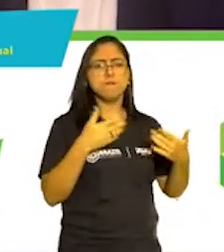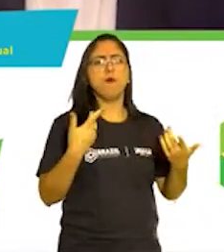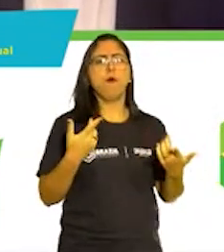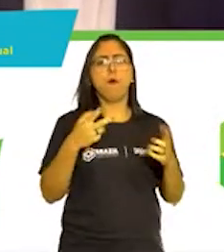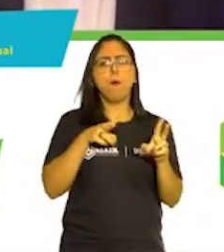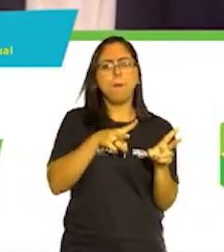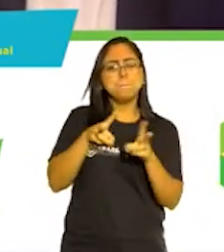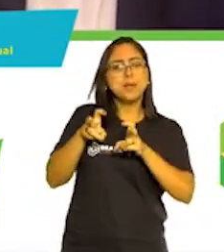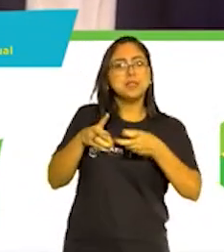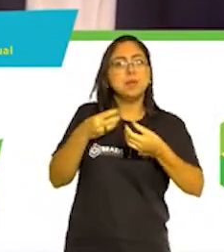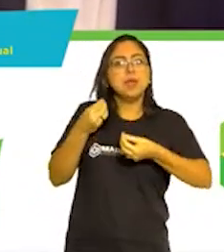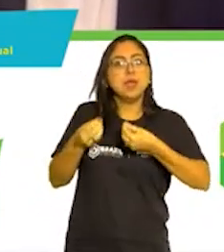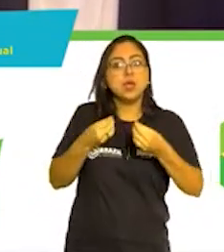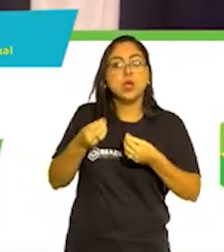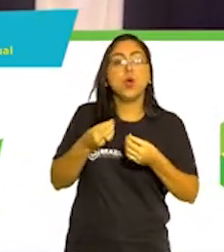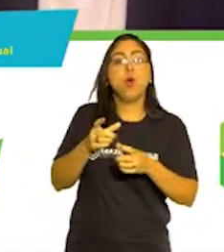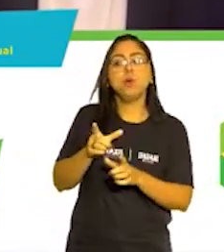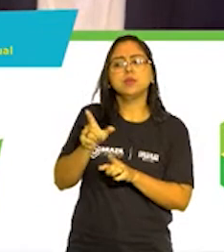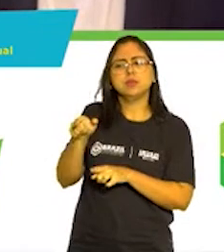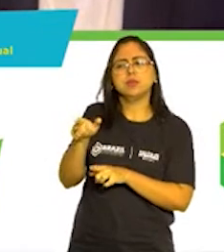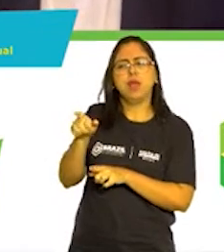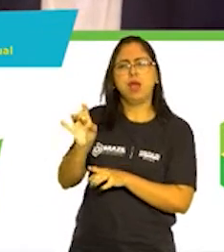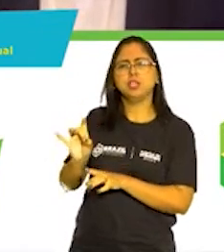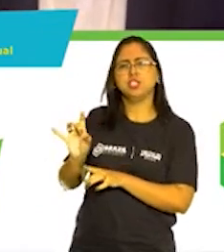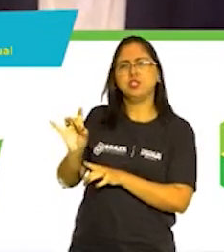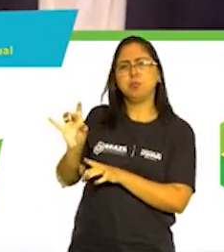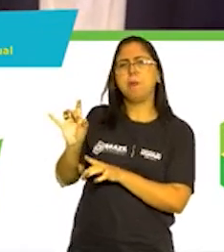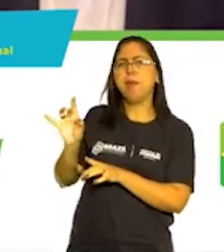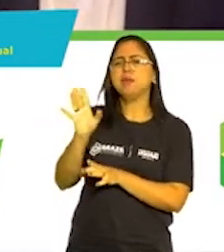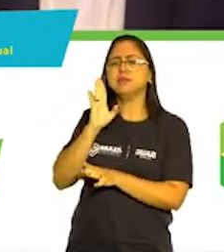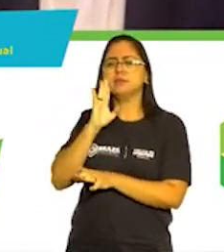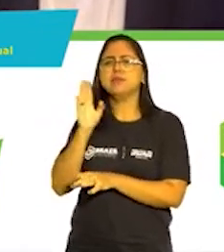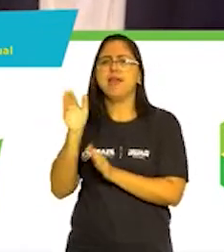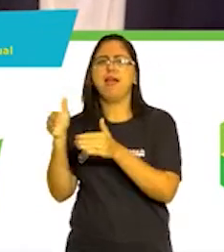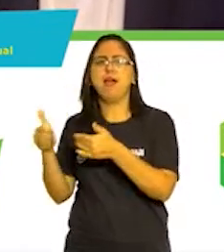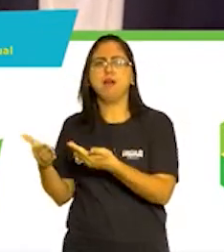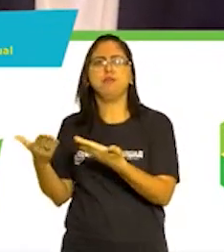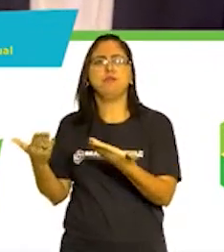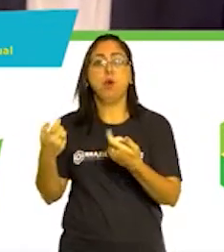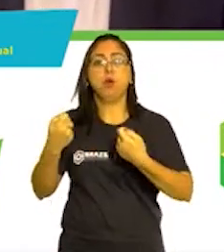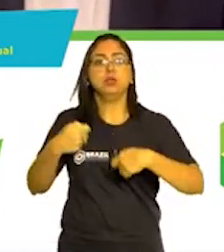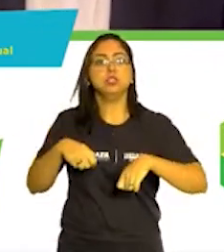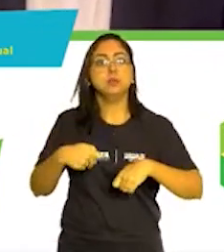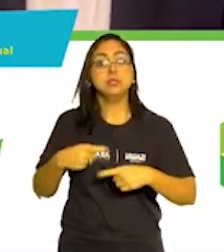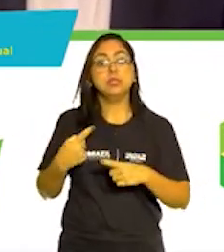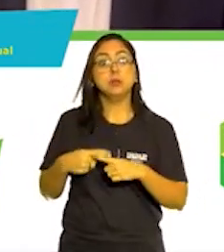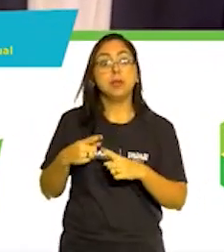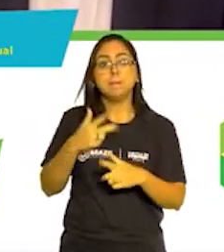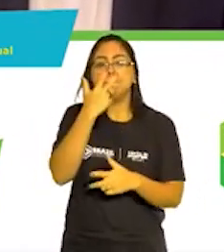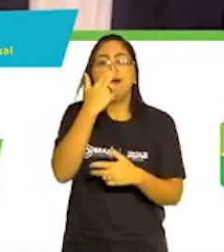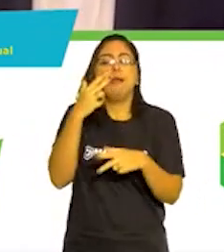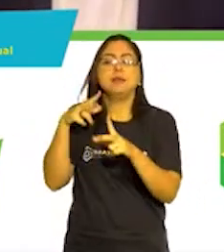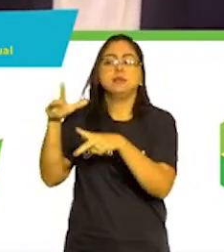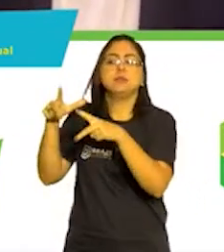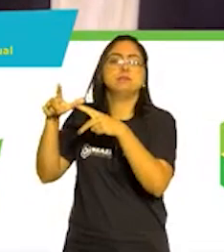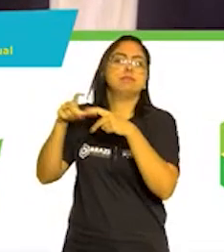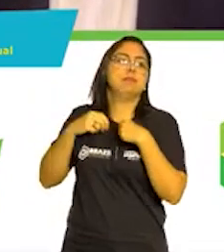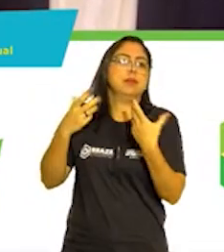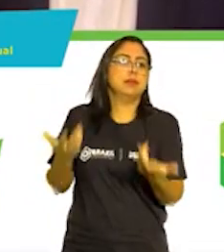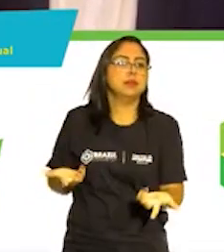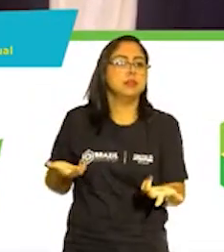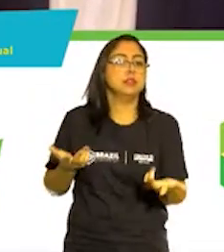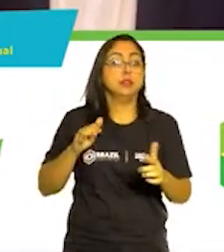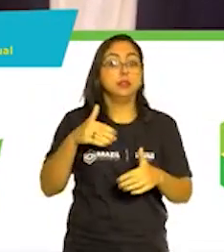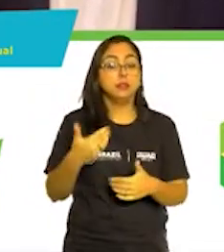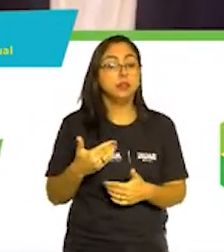regimes especiais de tributação e colocar e rever esses benefícios. Porque a gente tem que fazer um ajuste fiscal